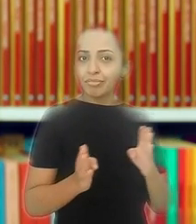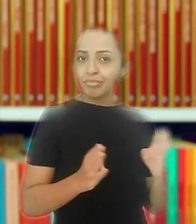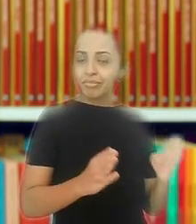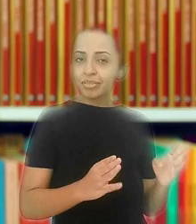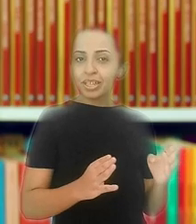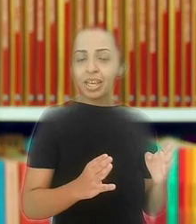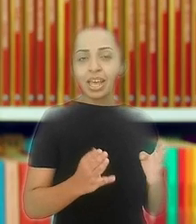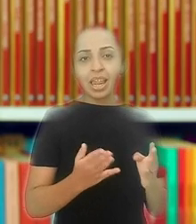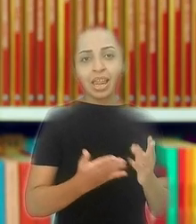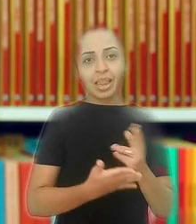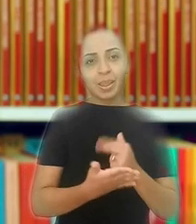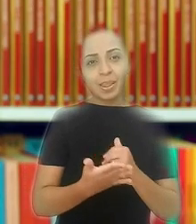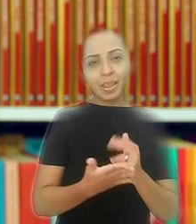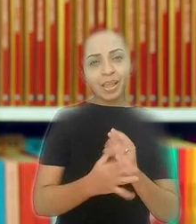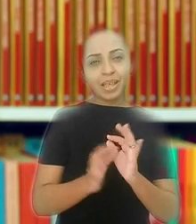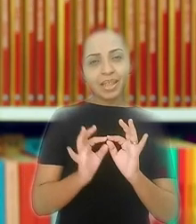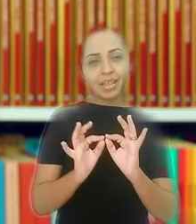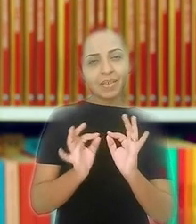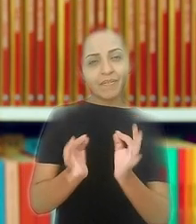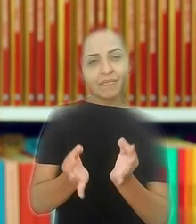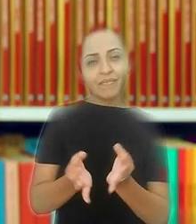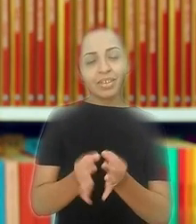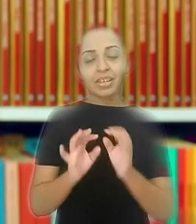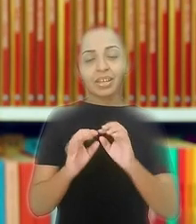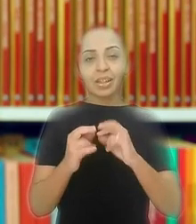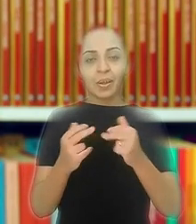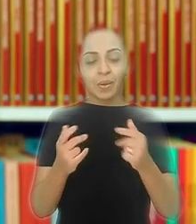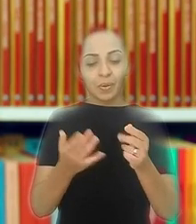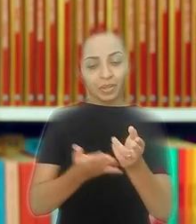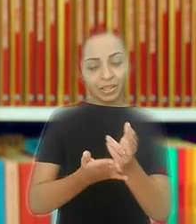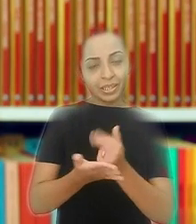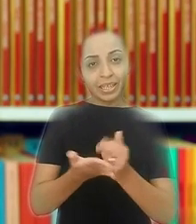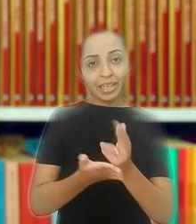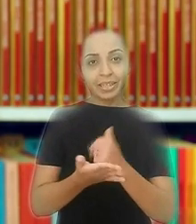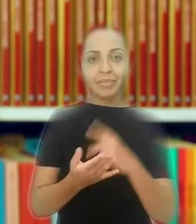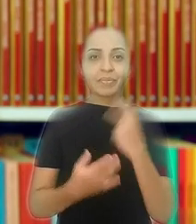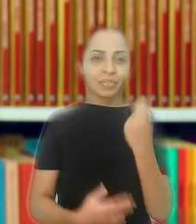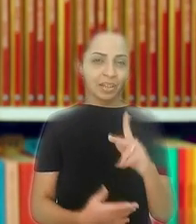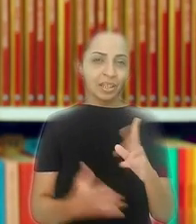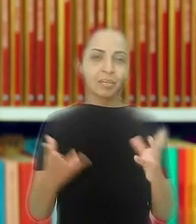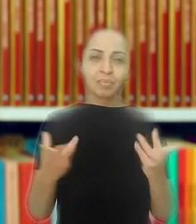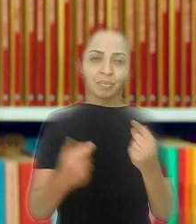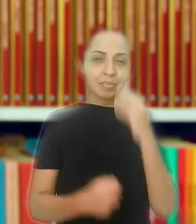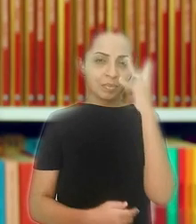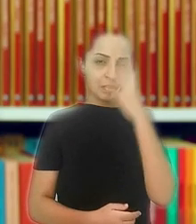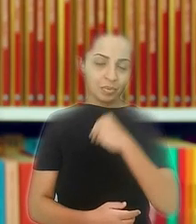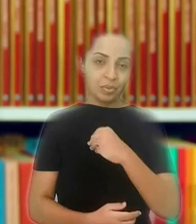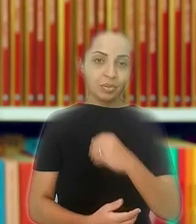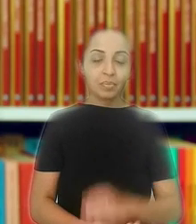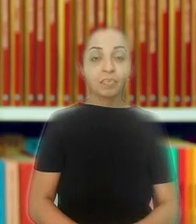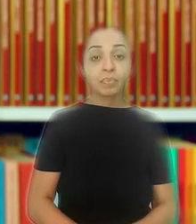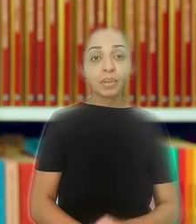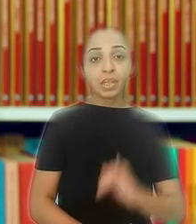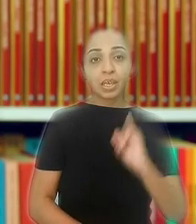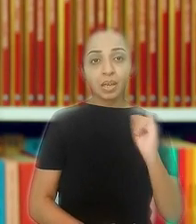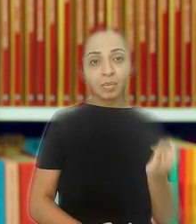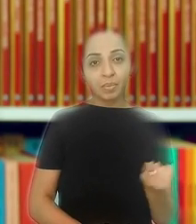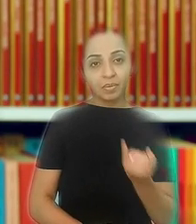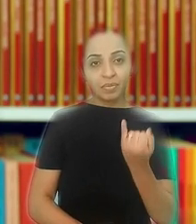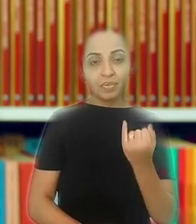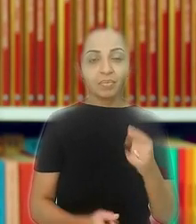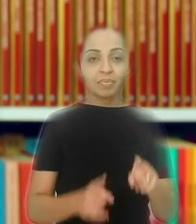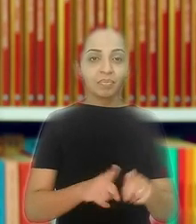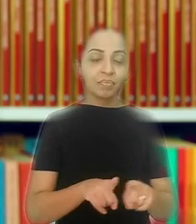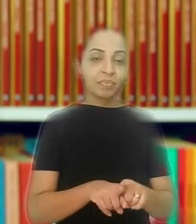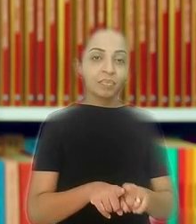tipo um desenho tipo uma aqui bastante fino é muito bonito o trabalho do sampê e eu acho que eu vou aproveitar inclusive